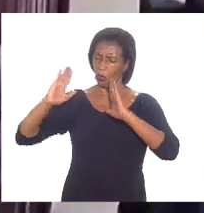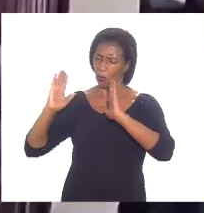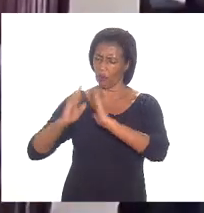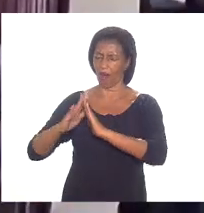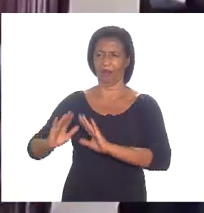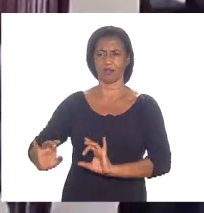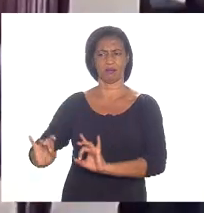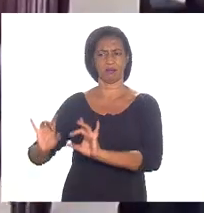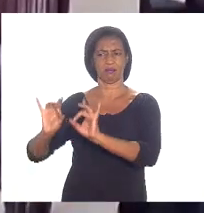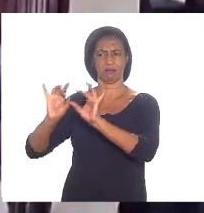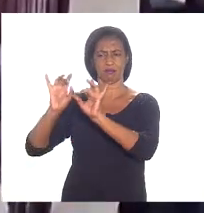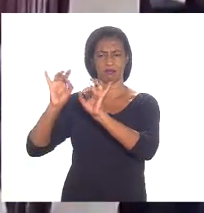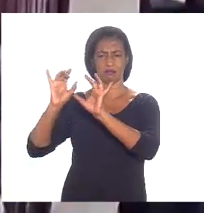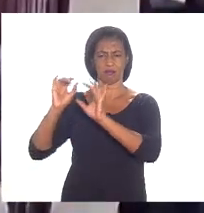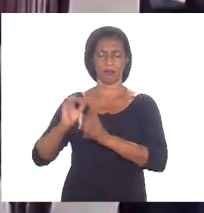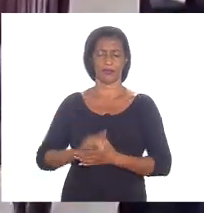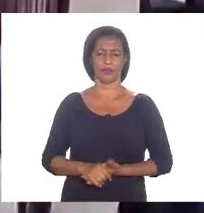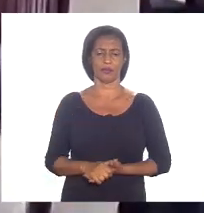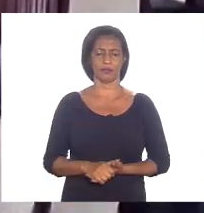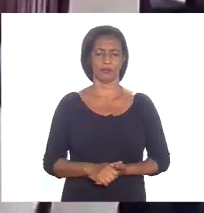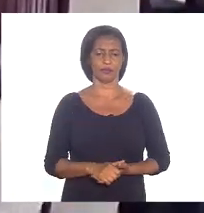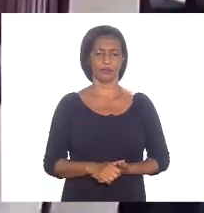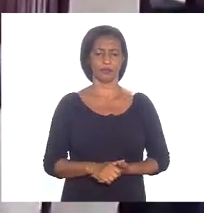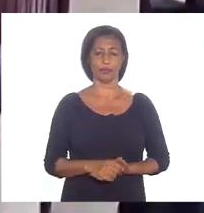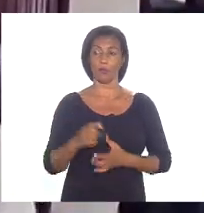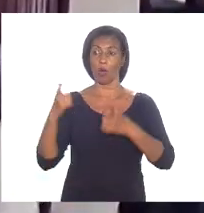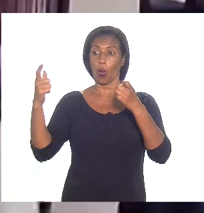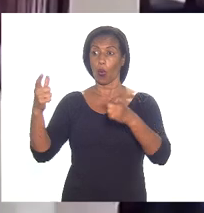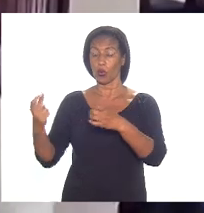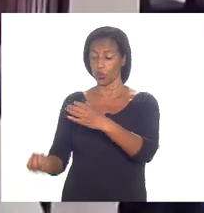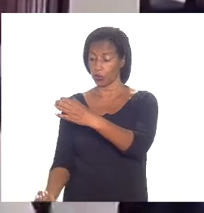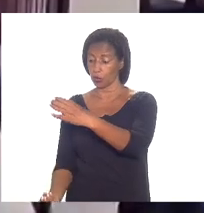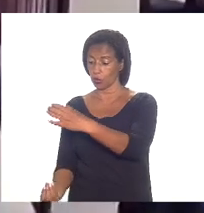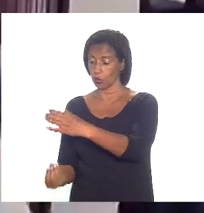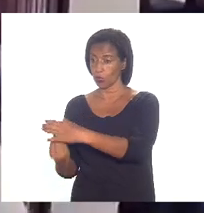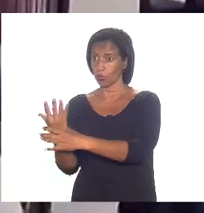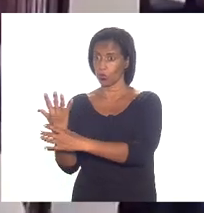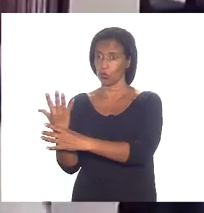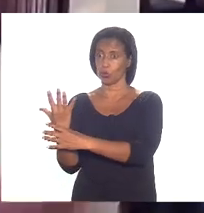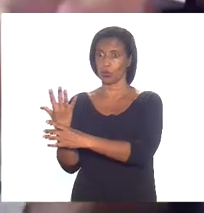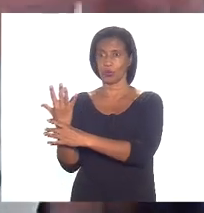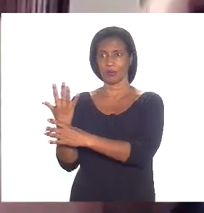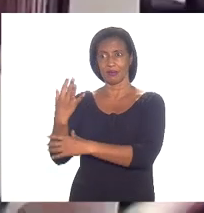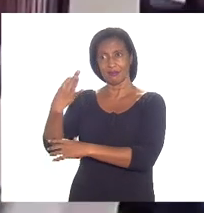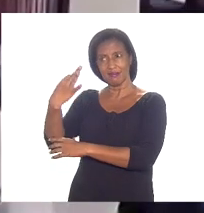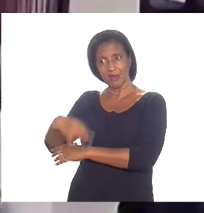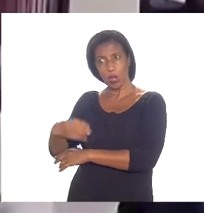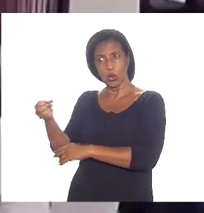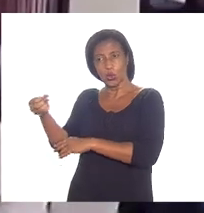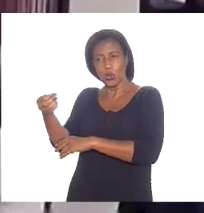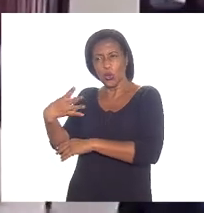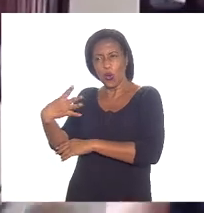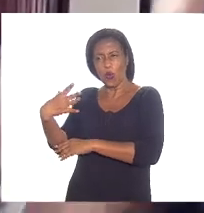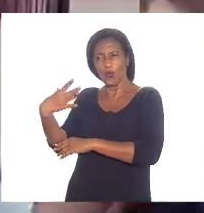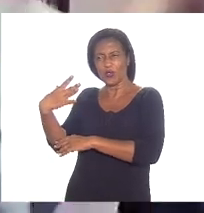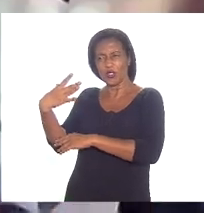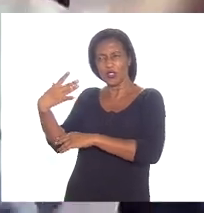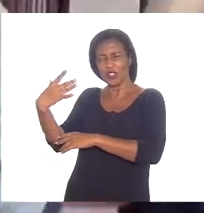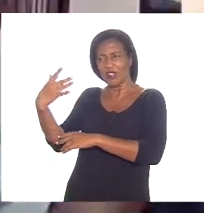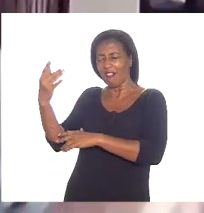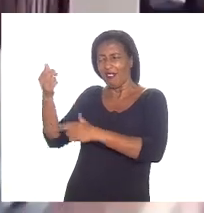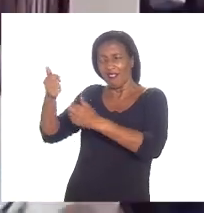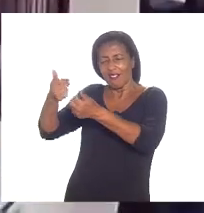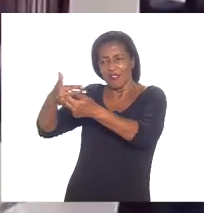né? Celeiro, onde surgirá, com certeza, novos talentos para